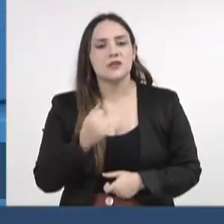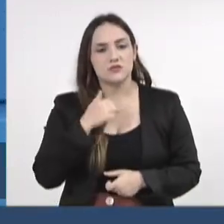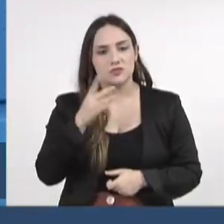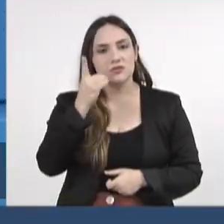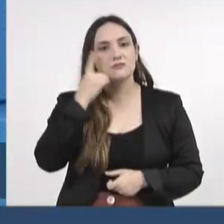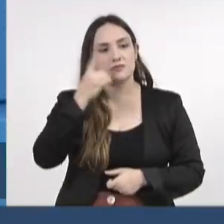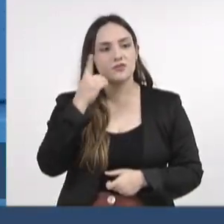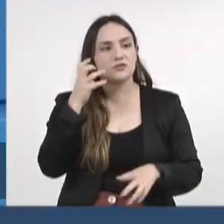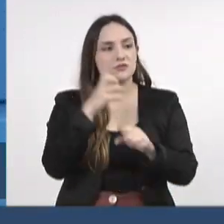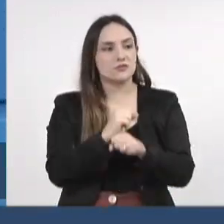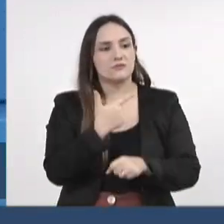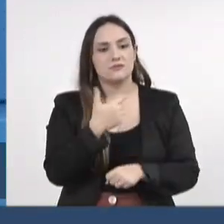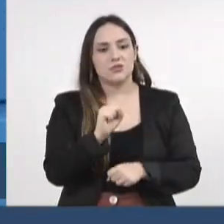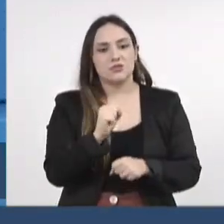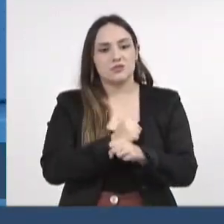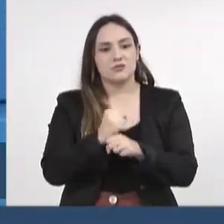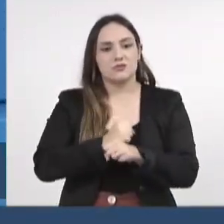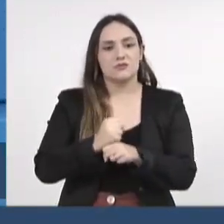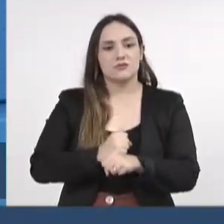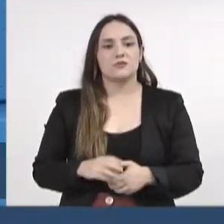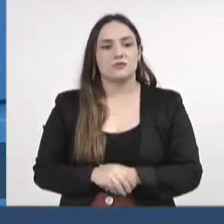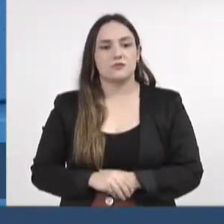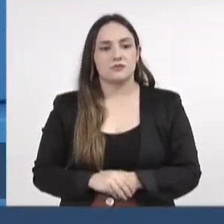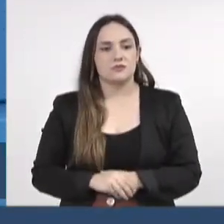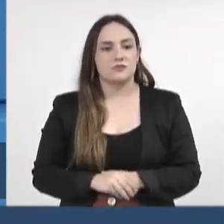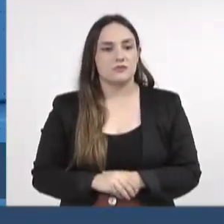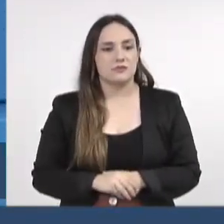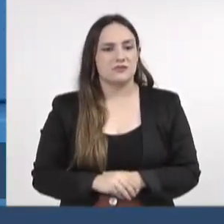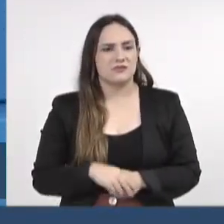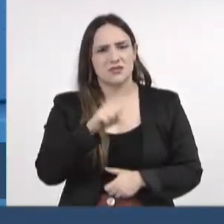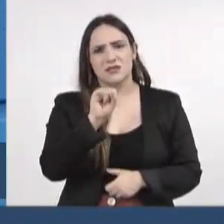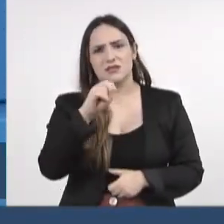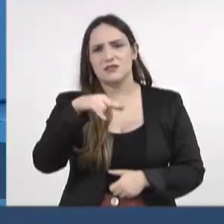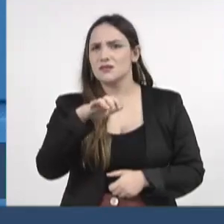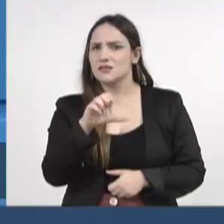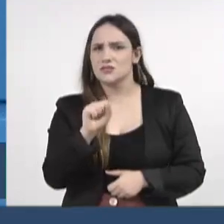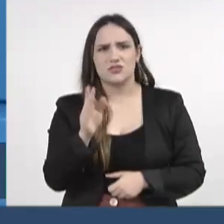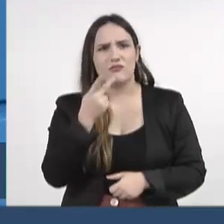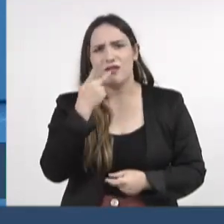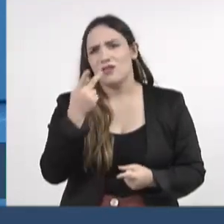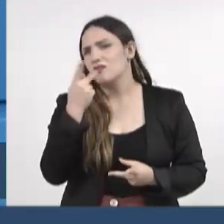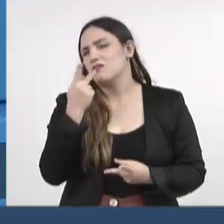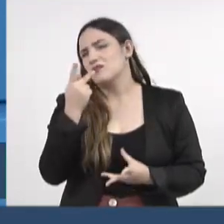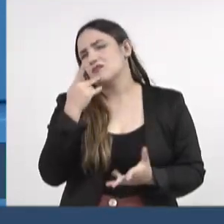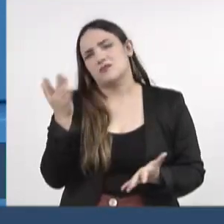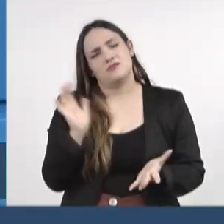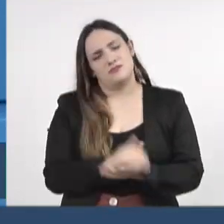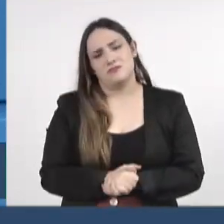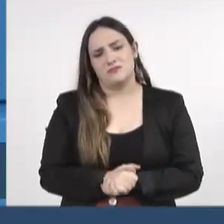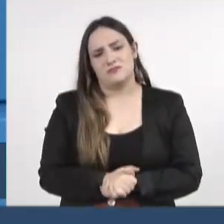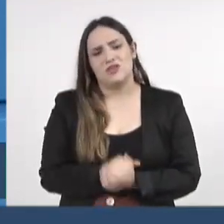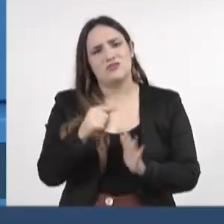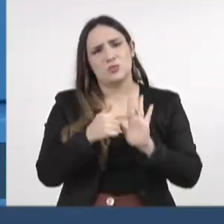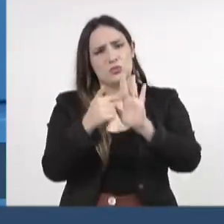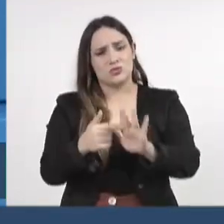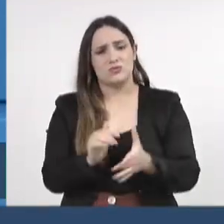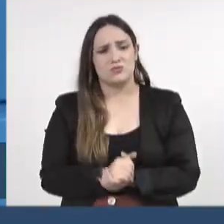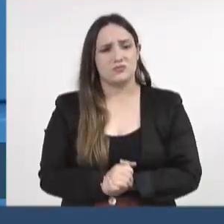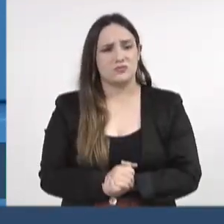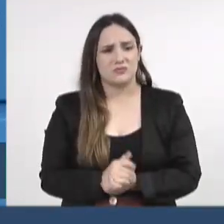Excelência traz à tribuna um assunto sério e muito grave. Já foi tratado disso aqui,